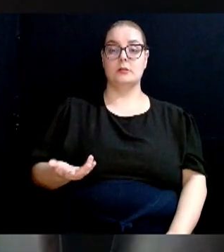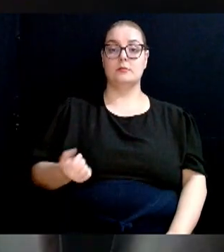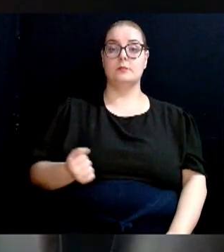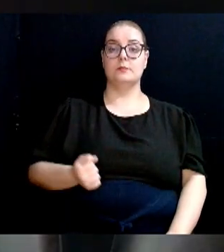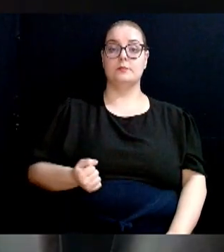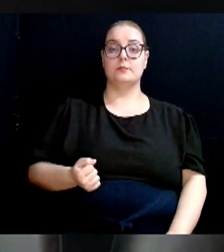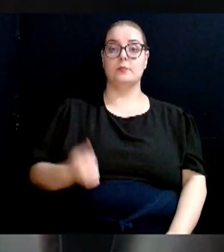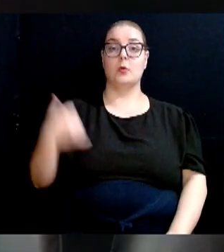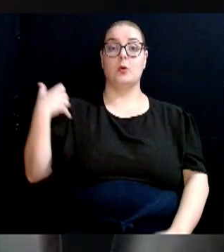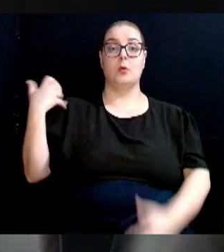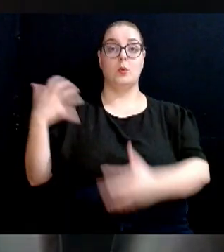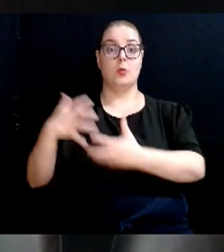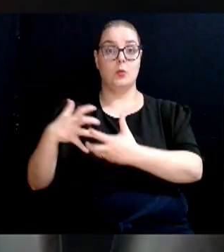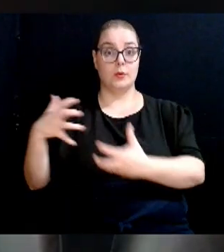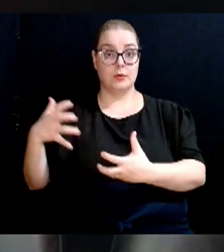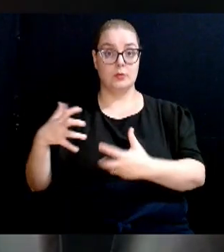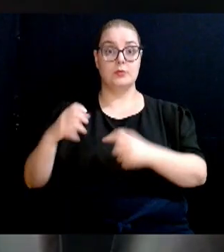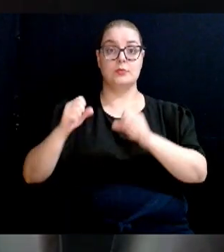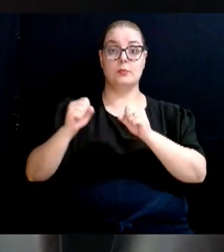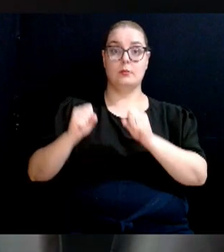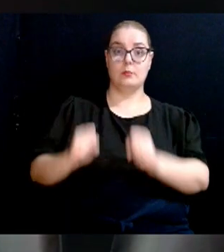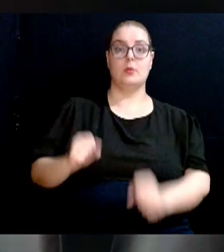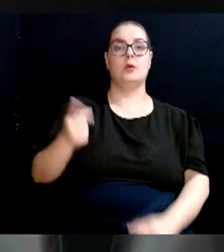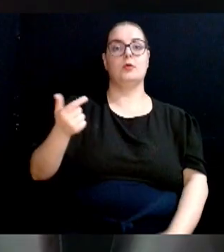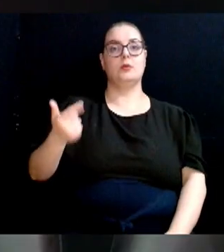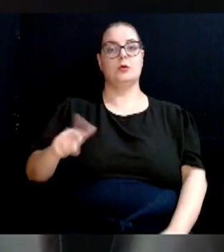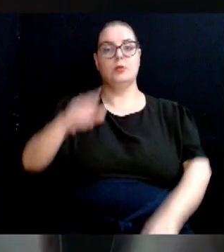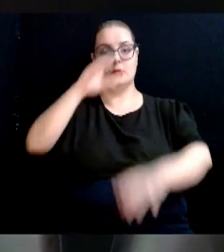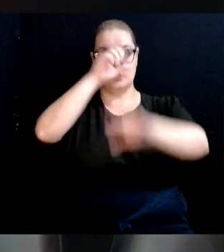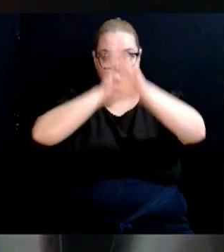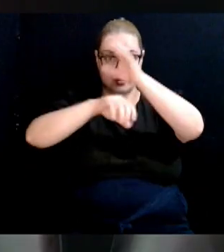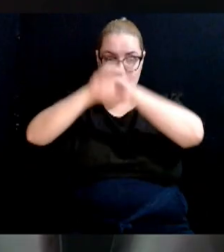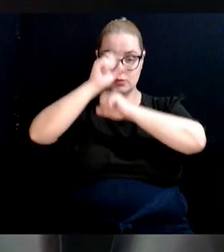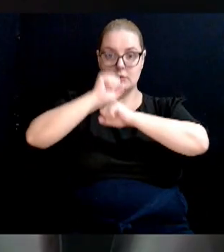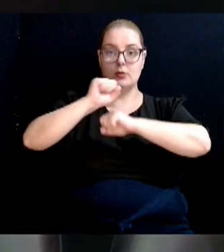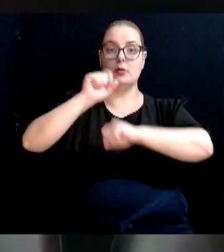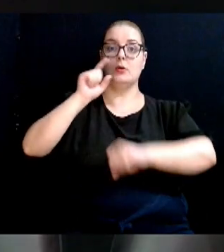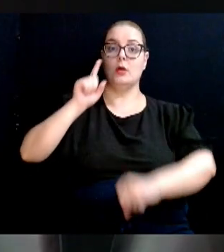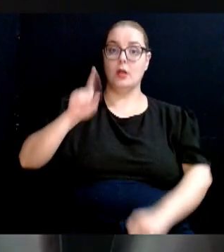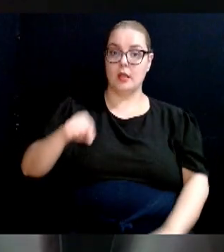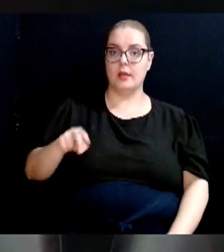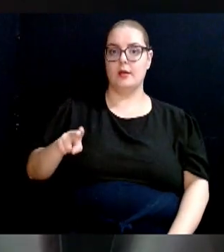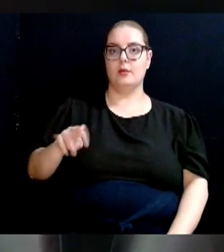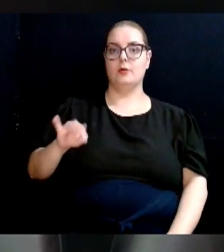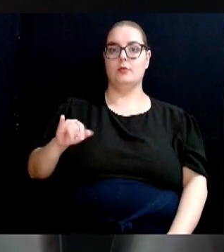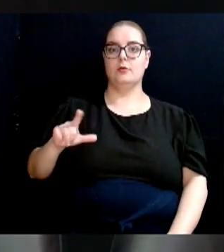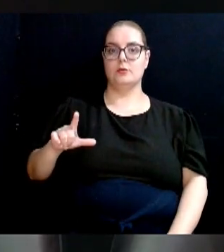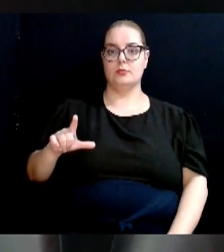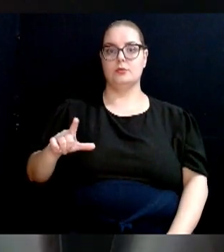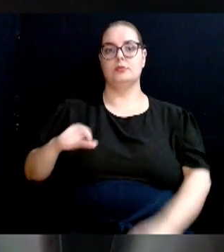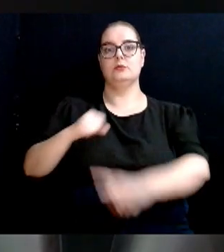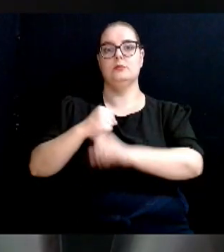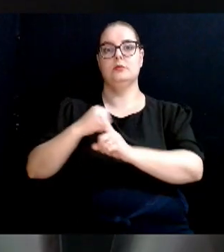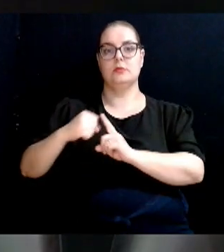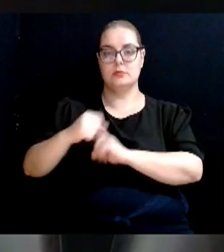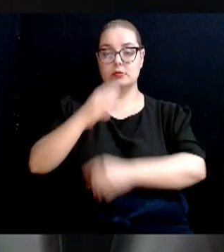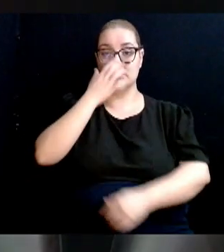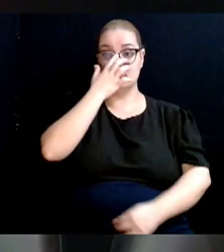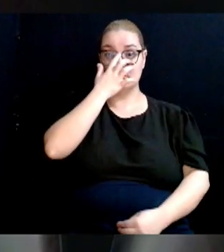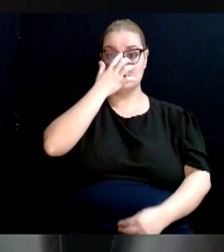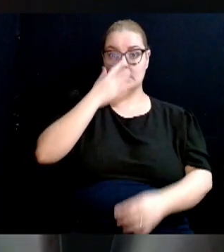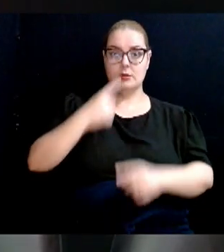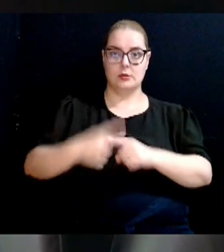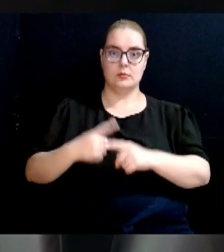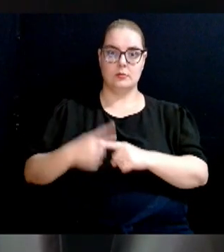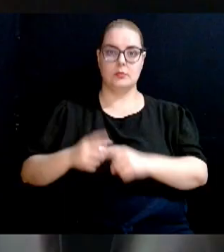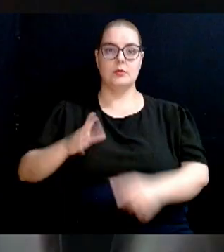idoso, ele pode continuar aprendendo, ele é útil para a sociedade, né? Porque ele já tem aí uma